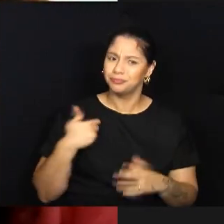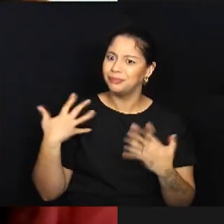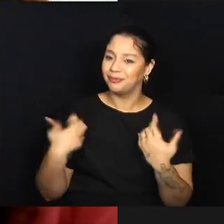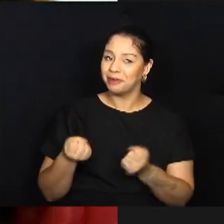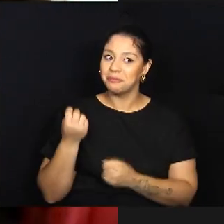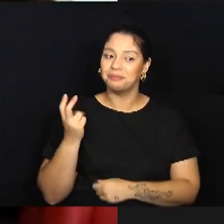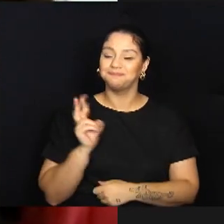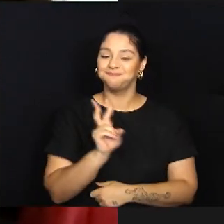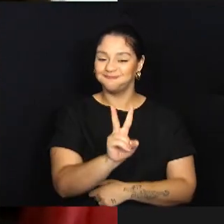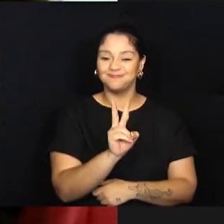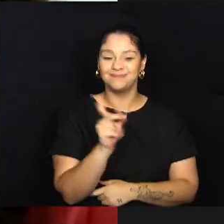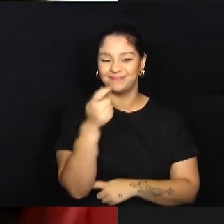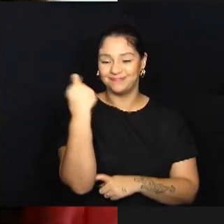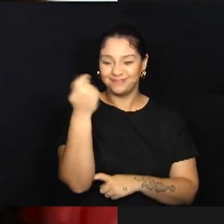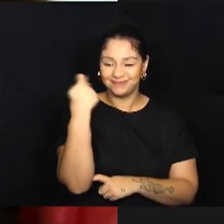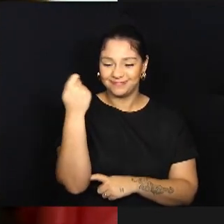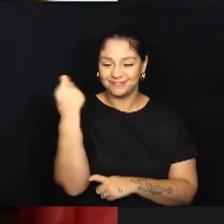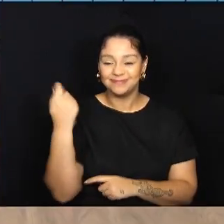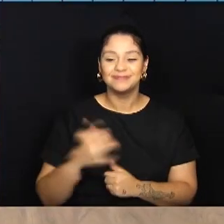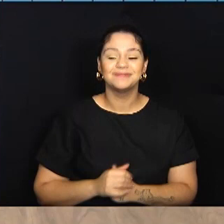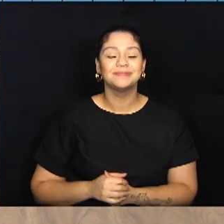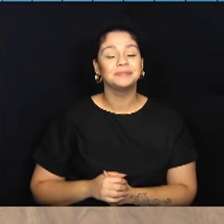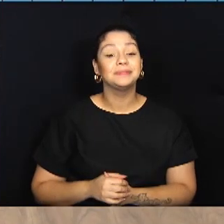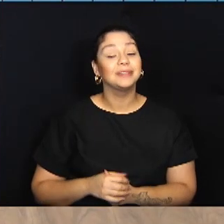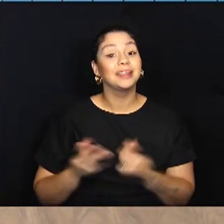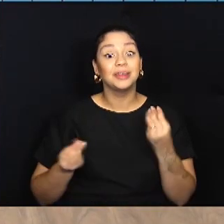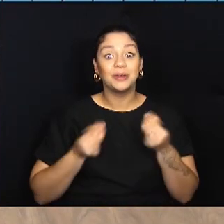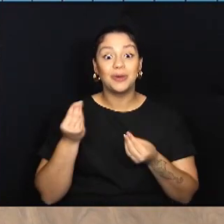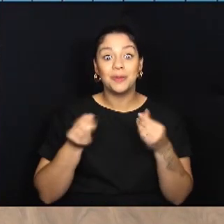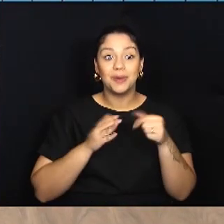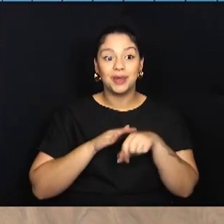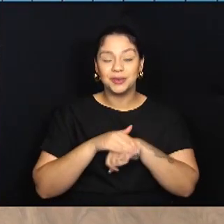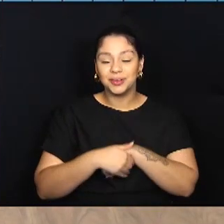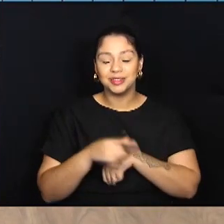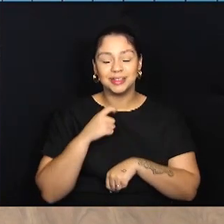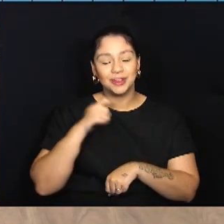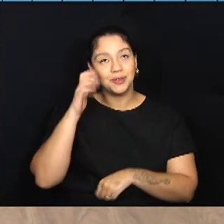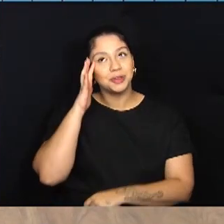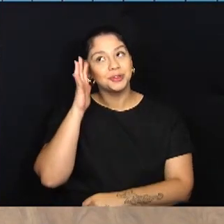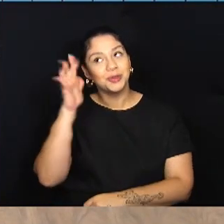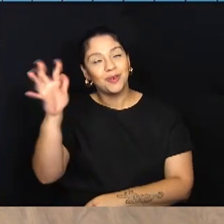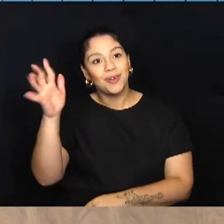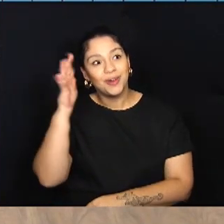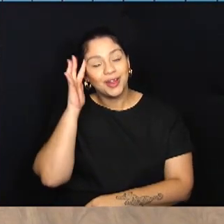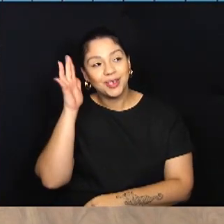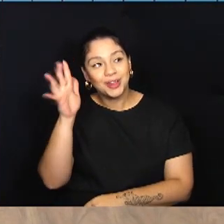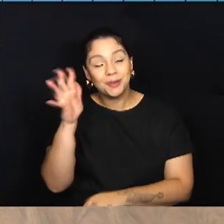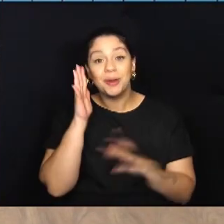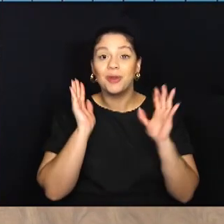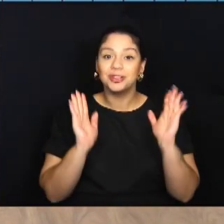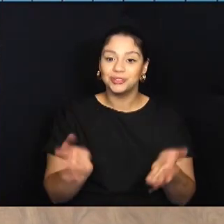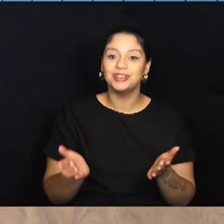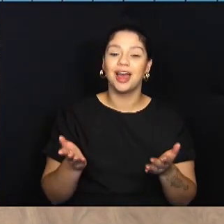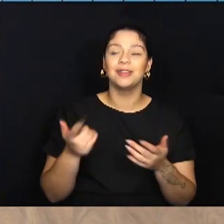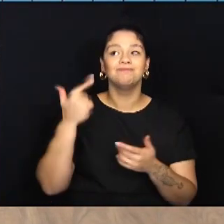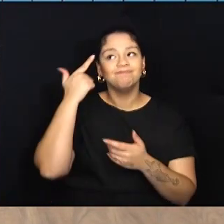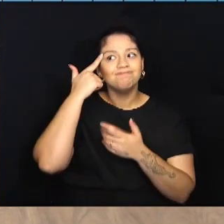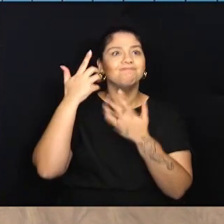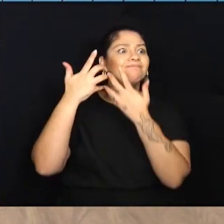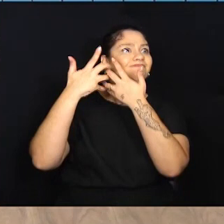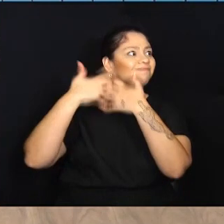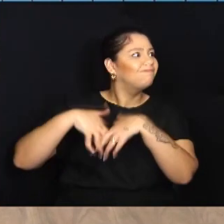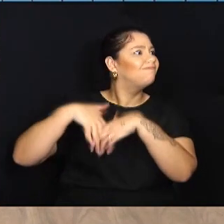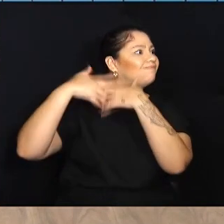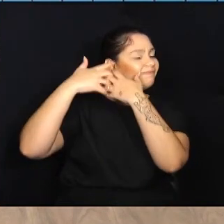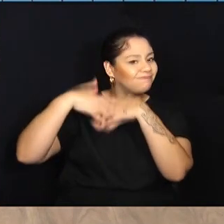gente começou. Vanderlei, como foi essa noite aí? Foi um sonho? Foi algo que você já vinha pensando? Gostou de